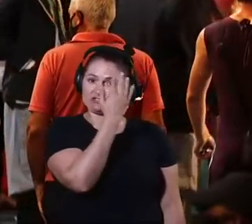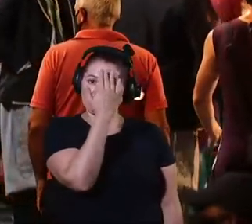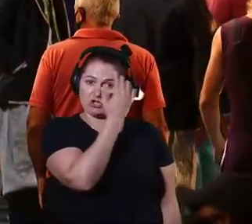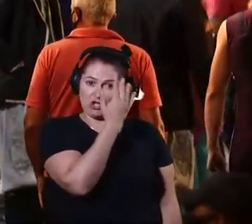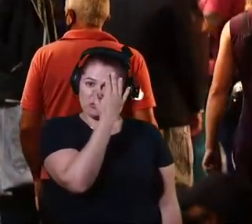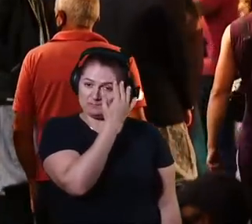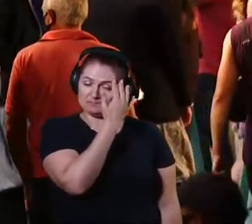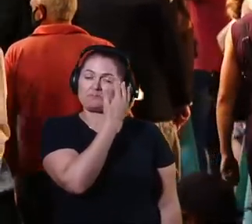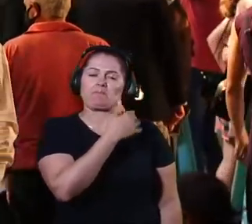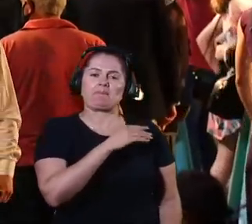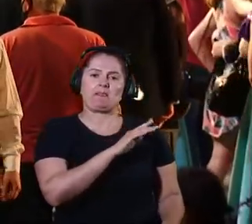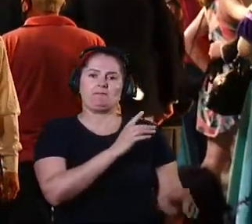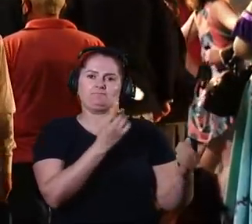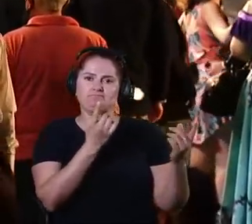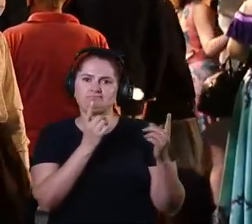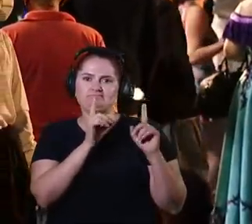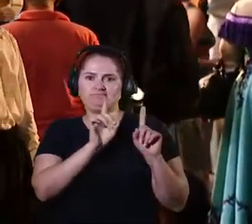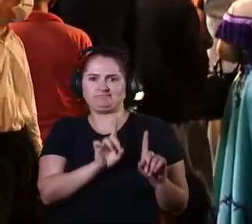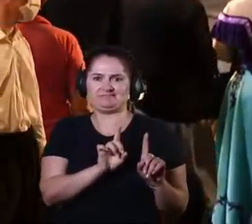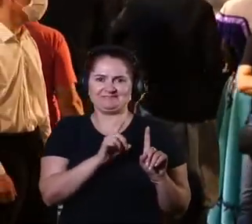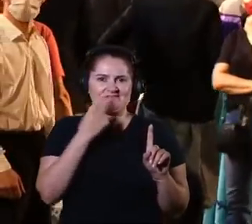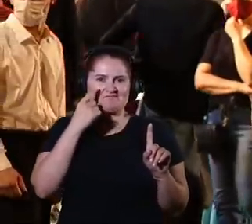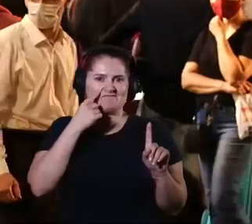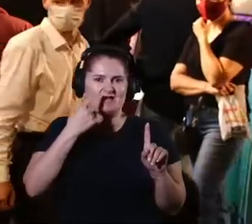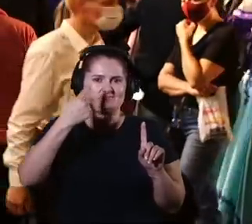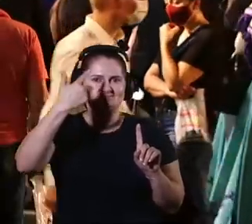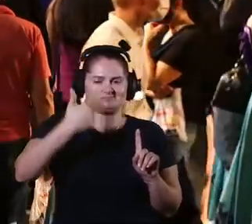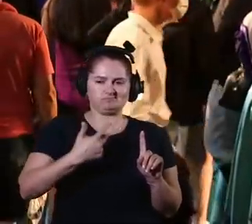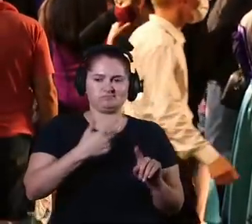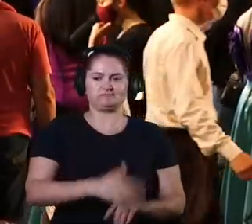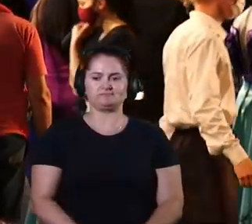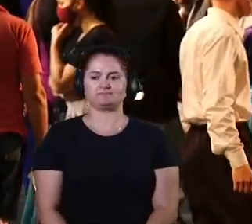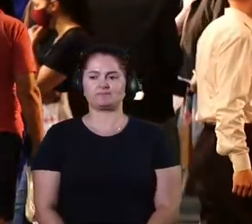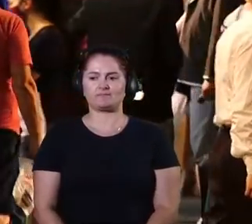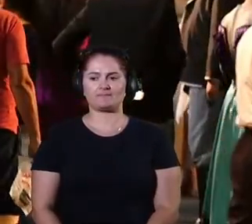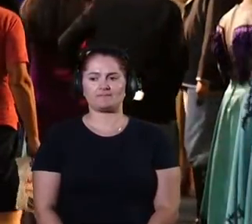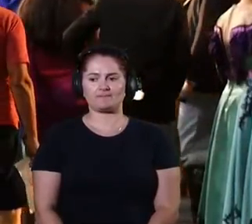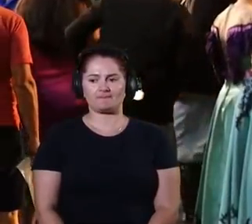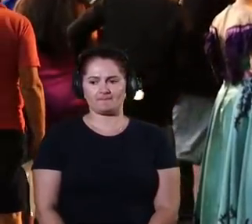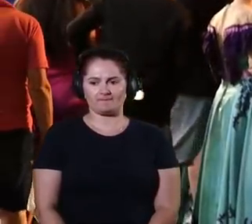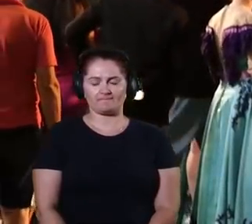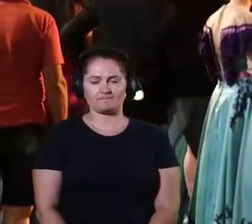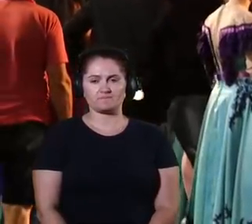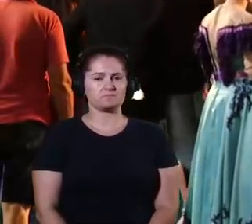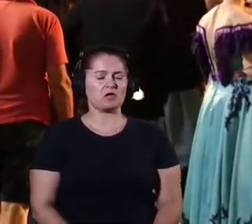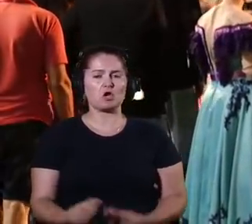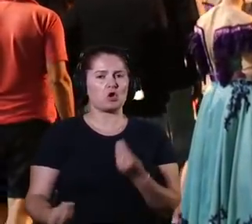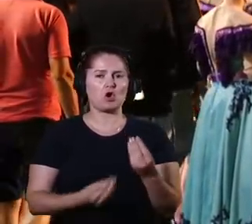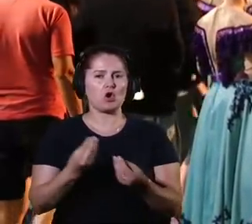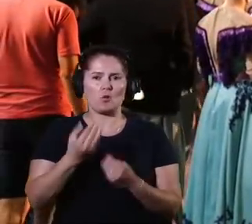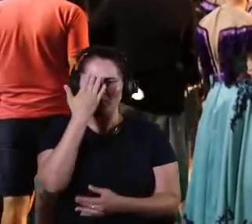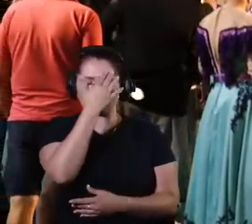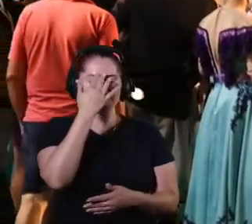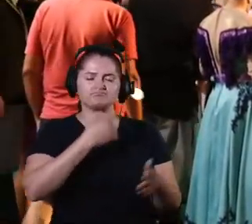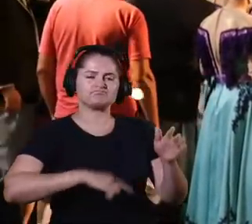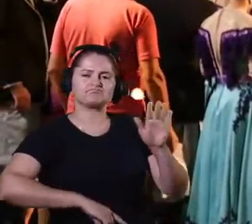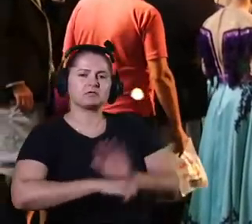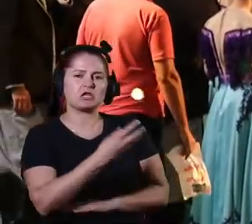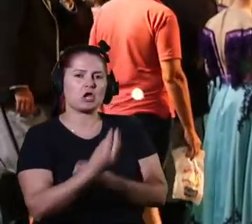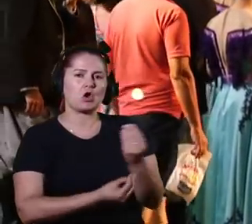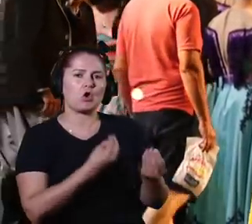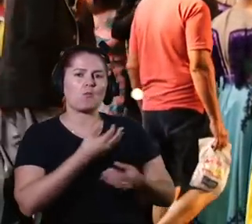só um pouquinho mais perto para o sinal ficar bem perfeito para quem está assistindo a gente. Prefeito Adiló, como foi esse desfile? O que o senhor